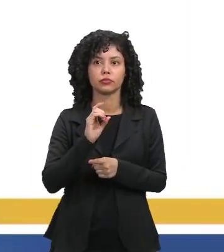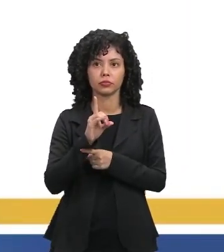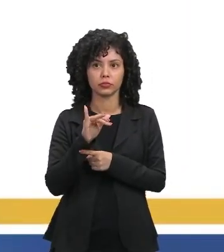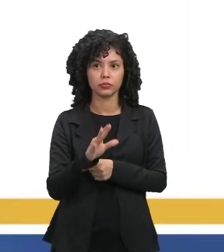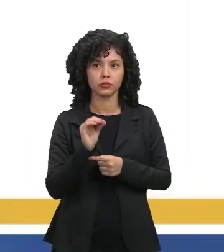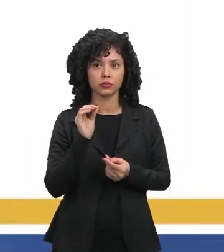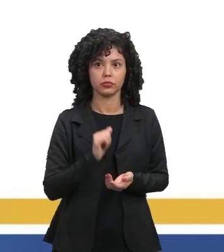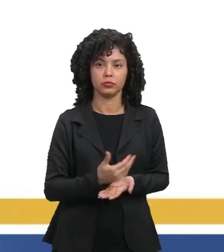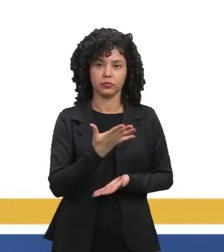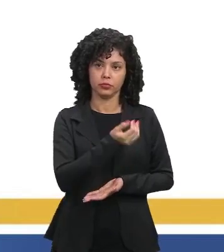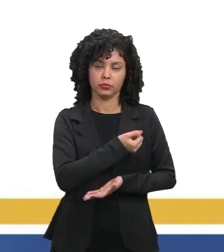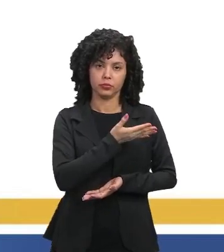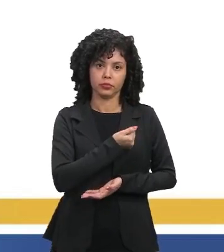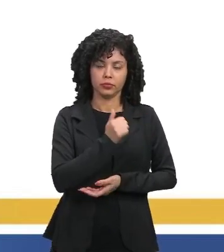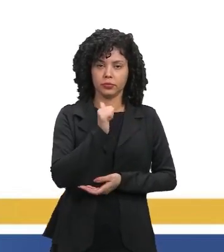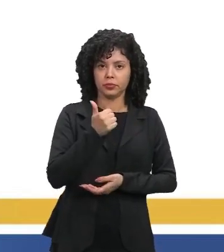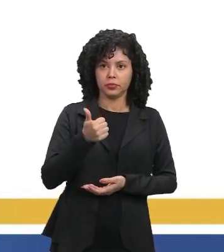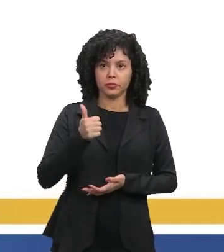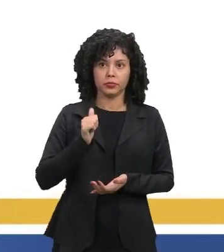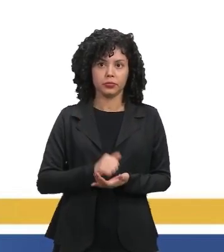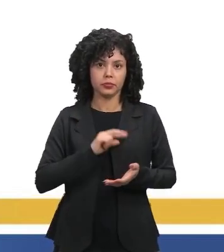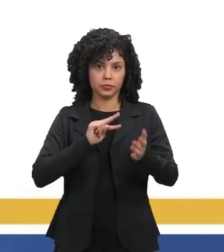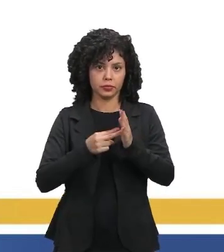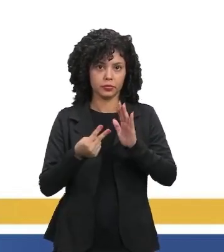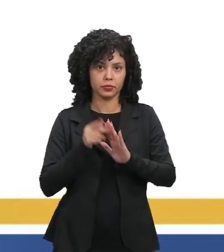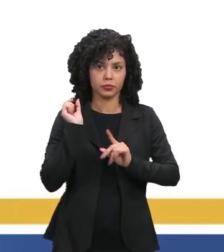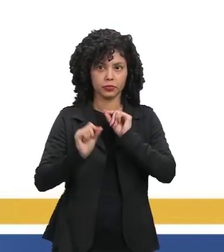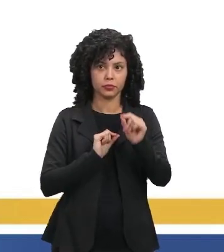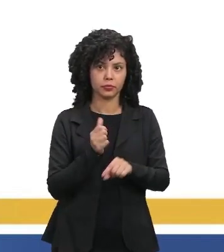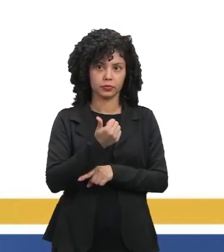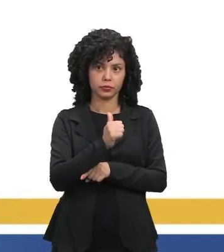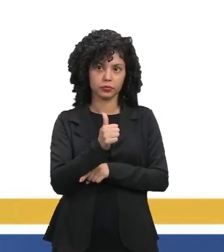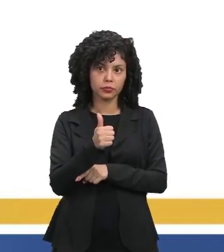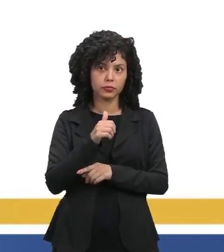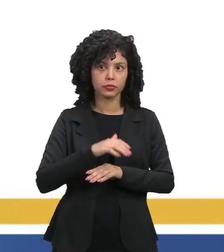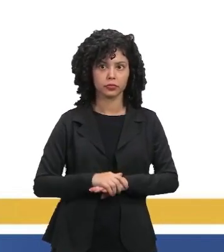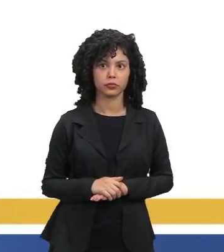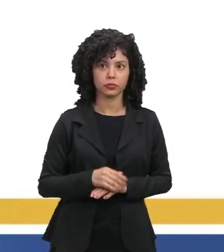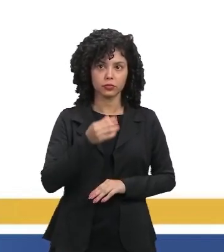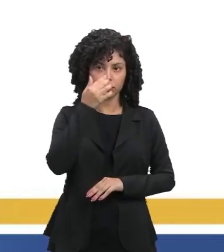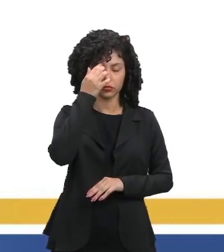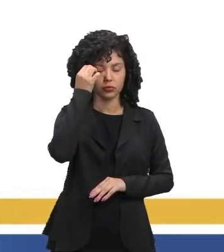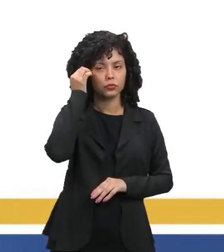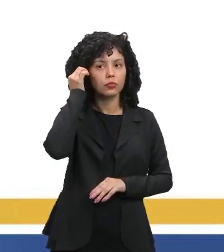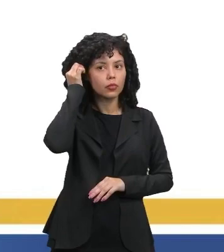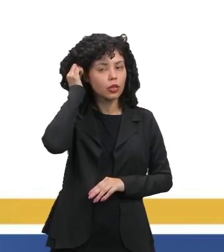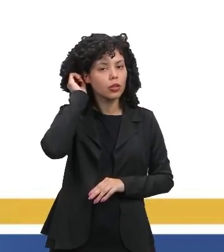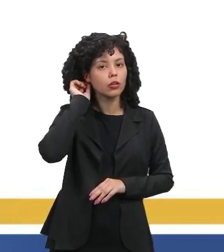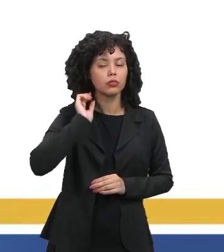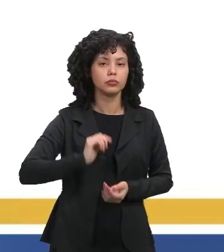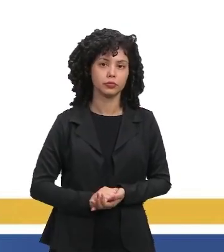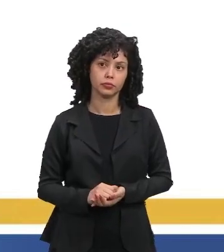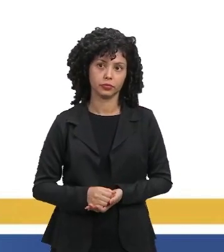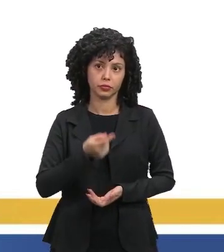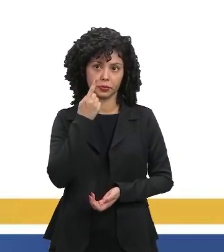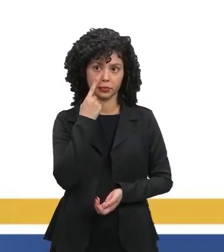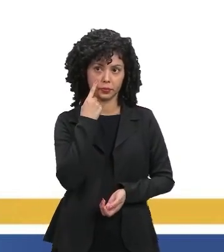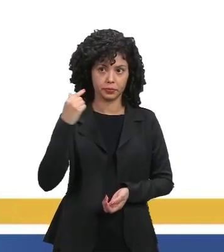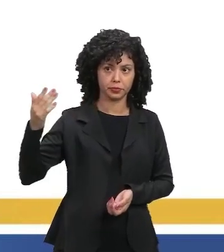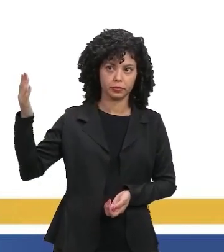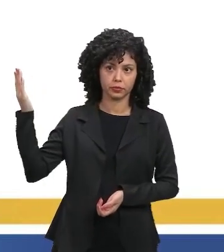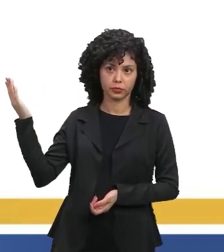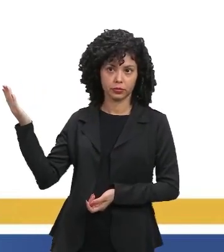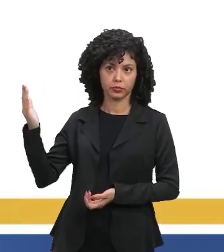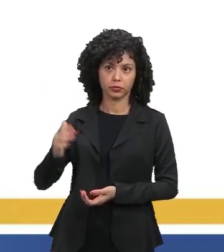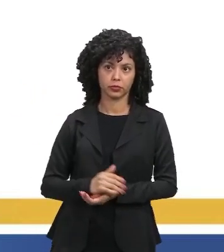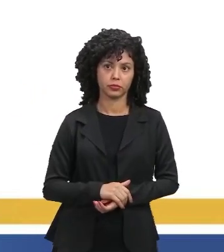tem o número atômico 11. Significa que ele tem 11 cargas positivas. Então, confere aí comigo. 1,